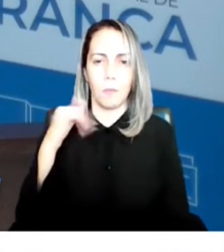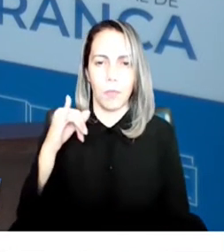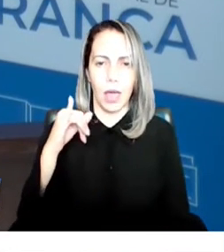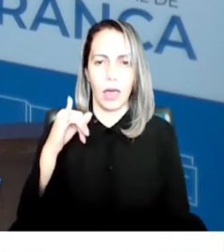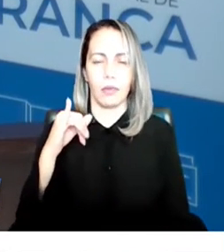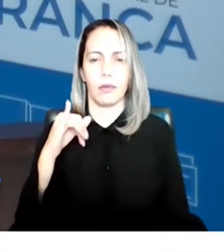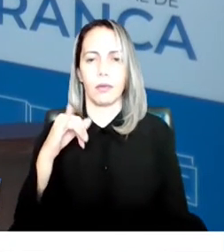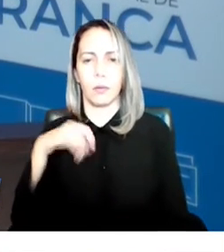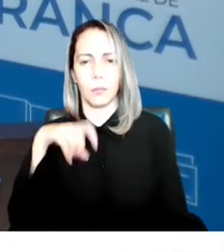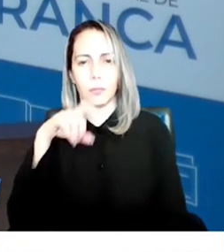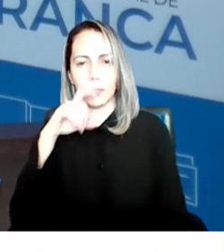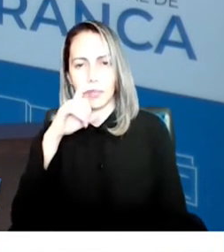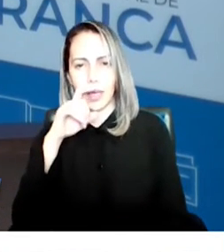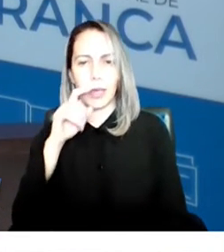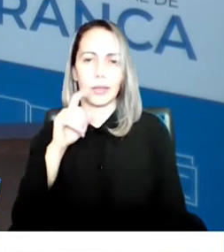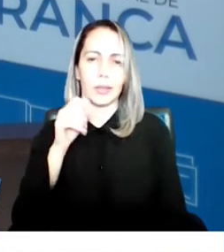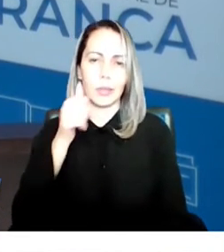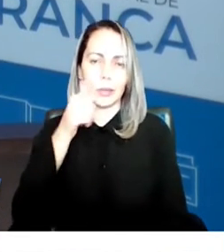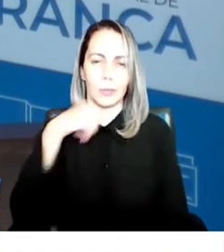Ontem,